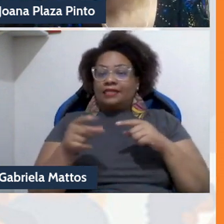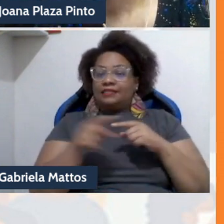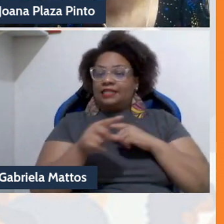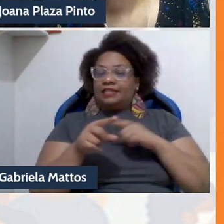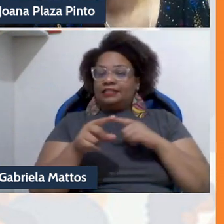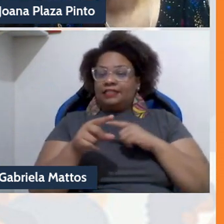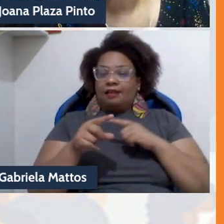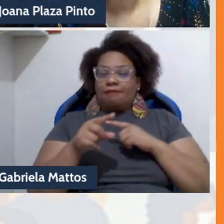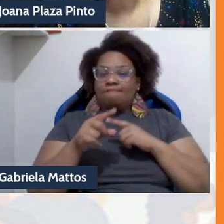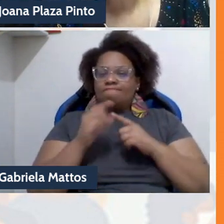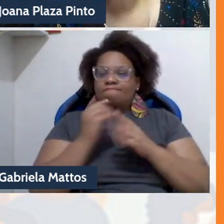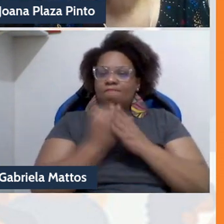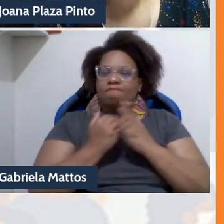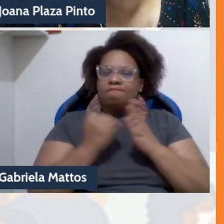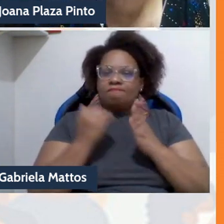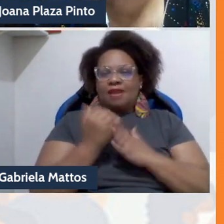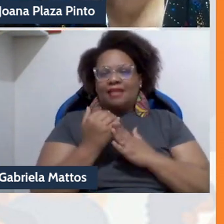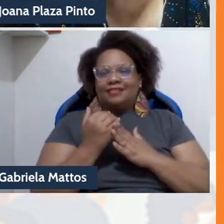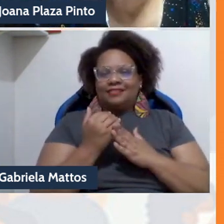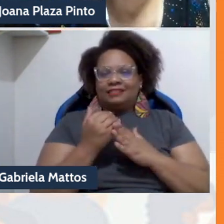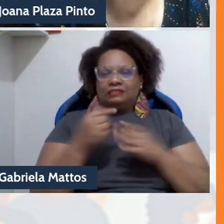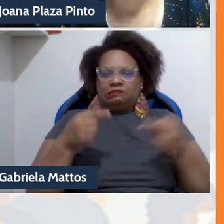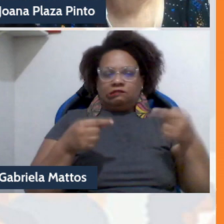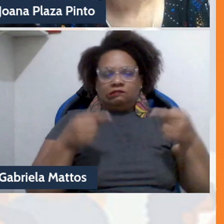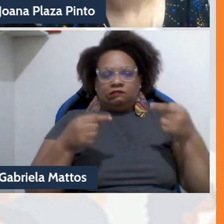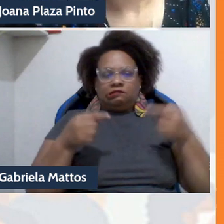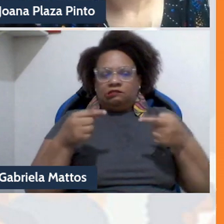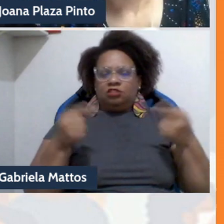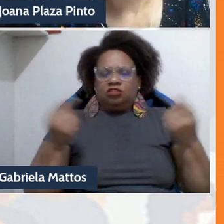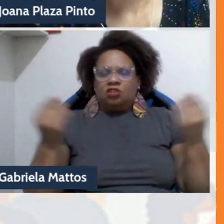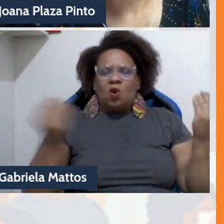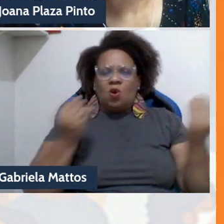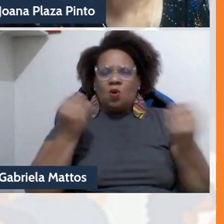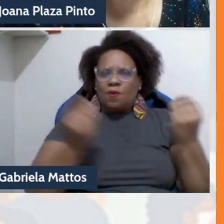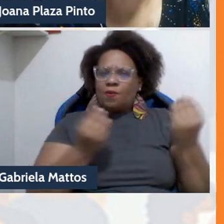conflito. E por quê, né? Quer dizer,